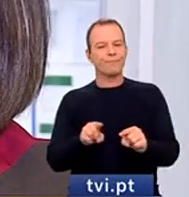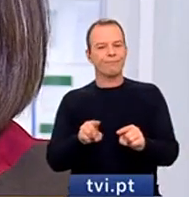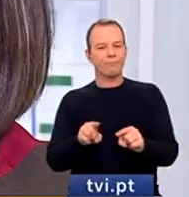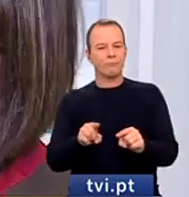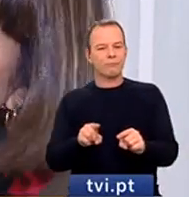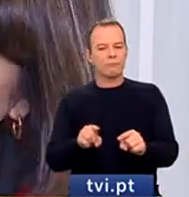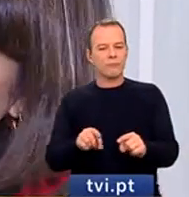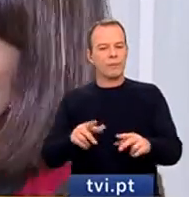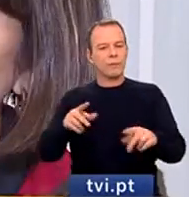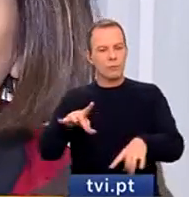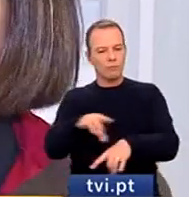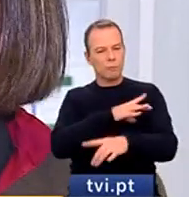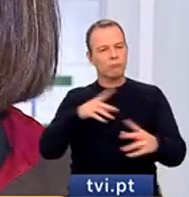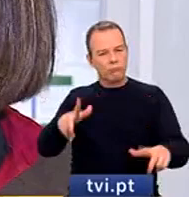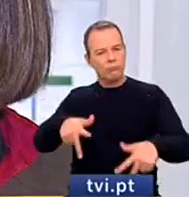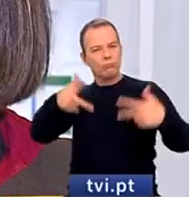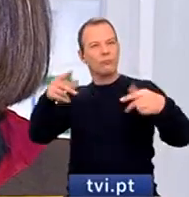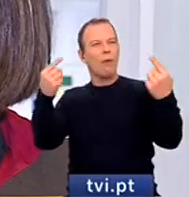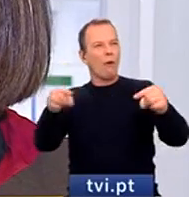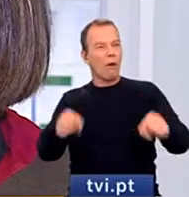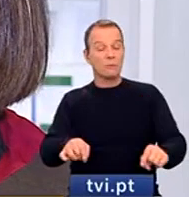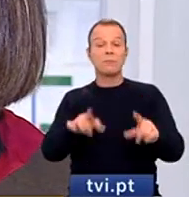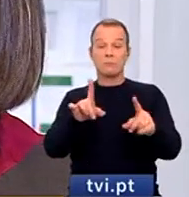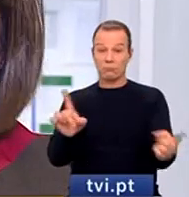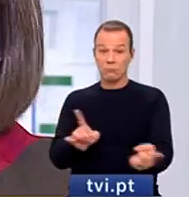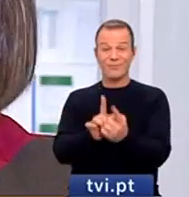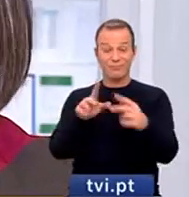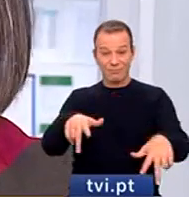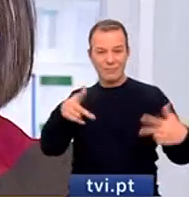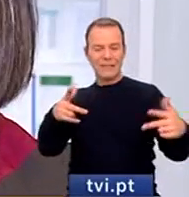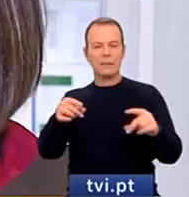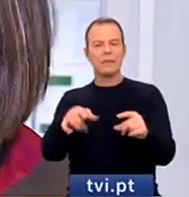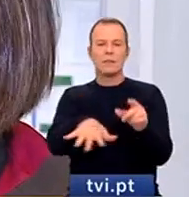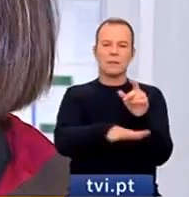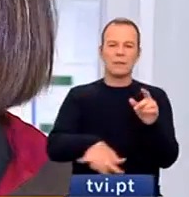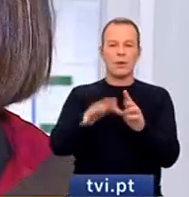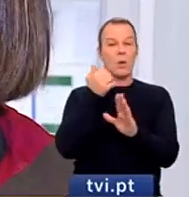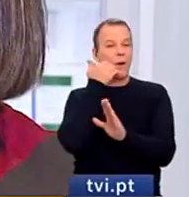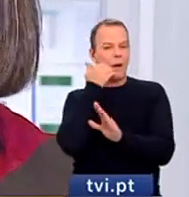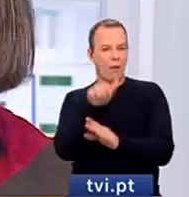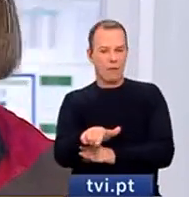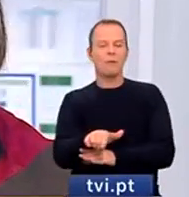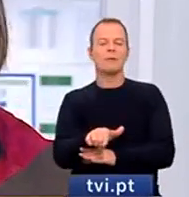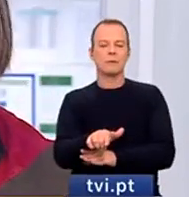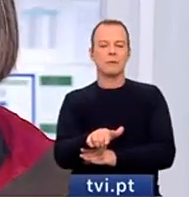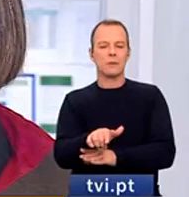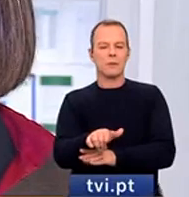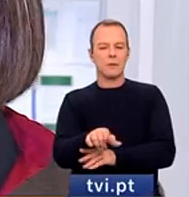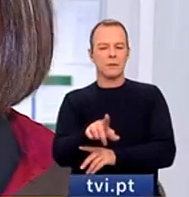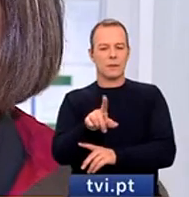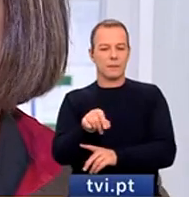consultas, videoconsultas. Essas consultas permitem, sobretudo para casos mais graves, isto é